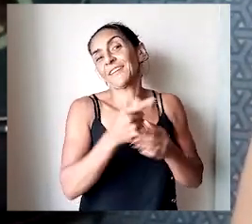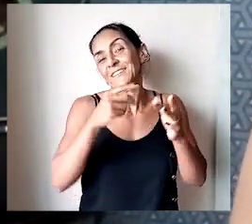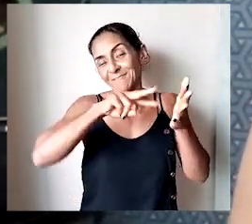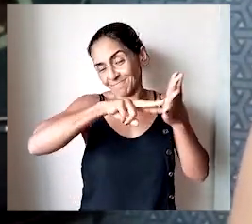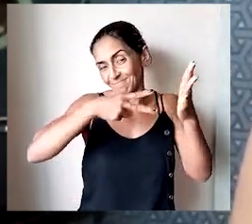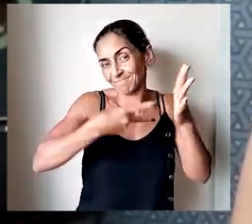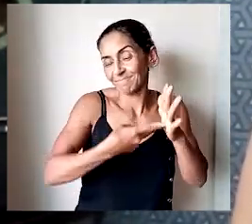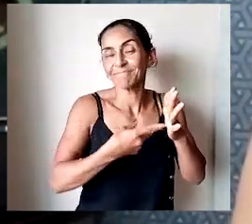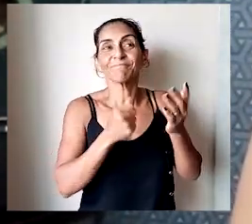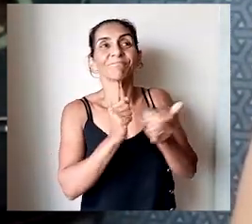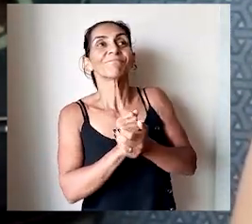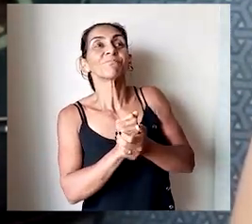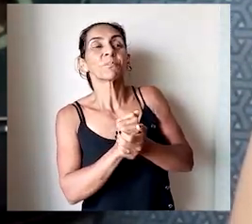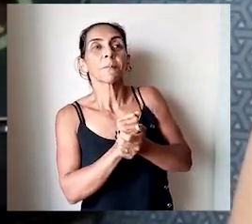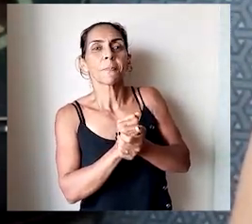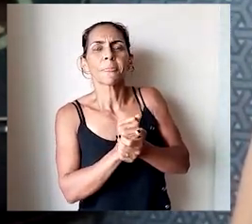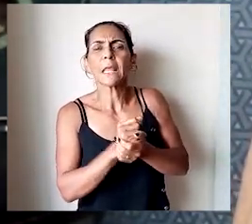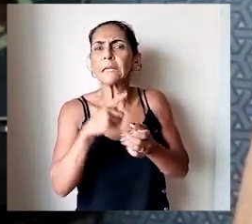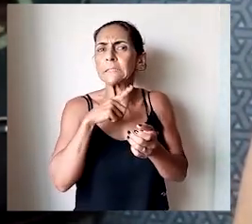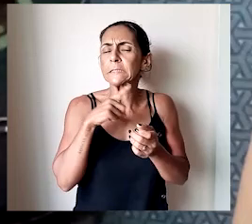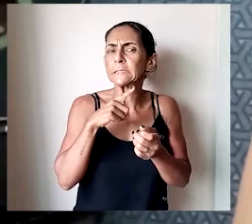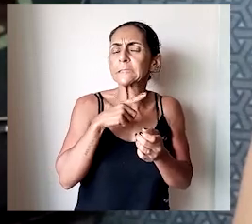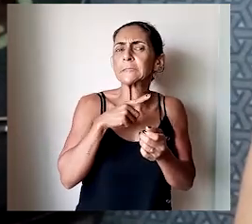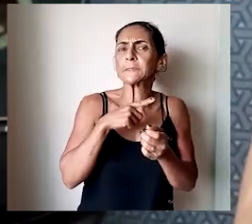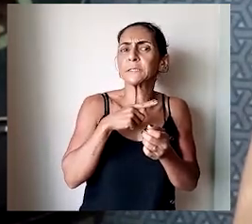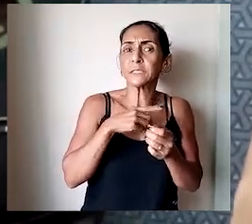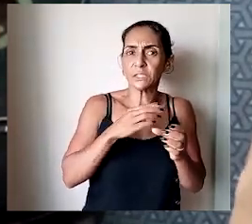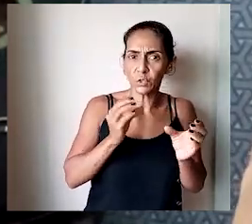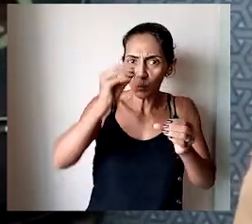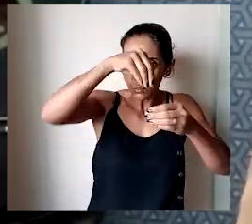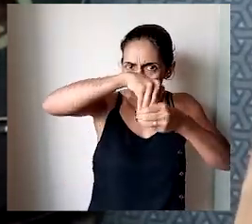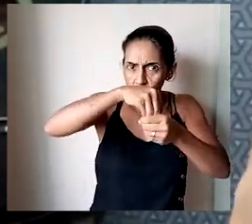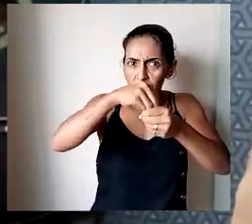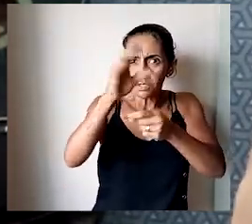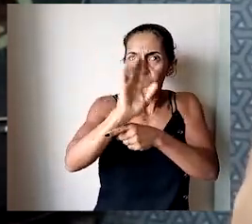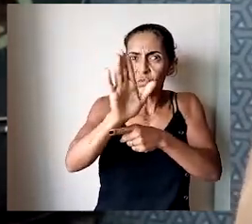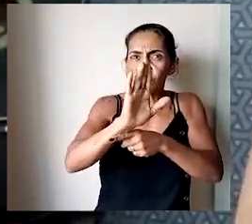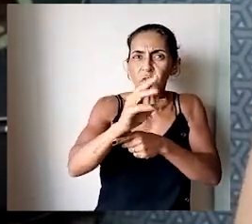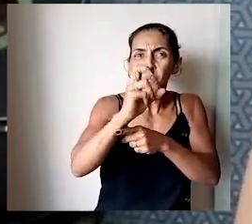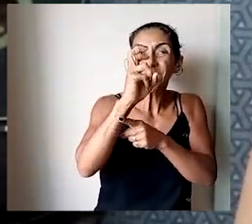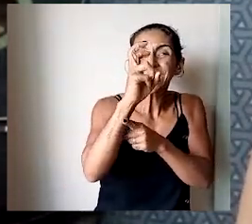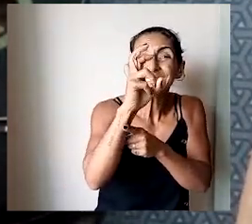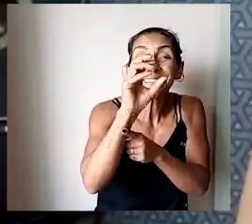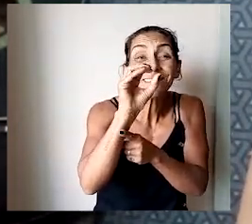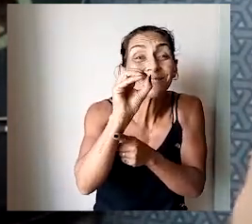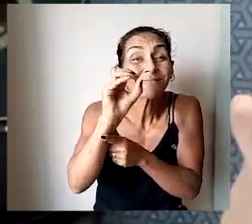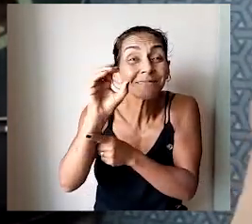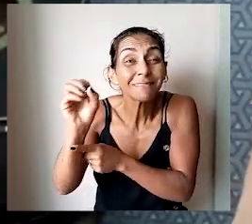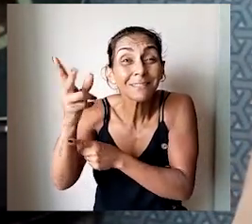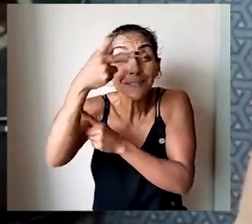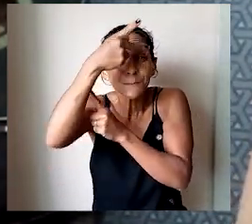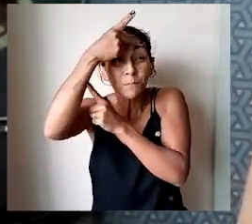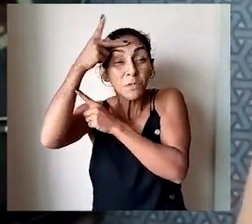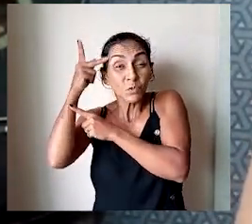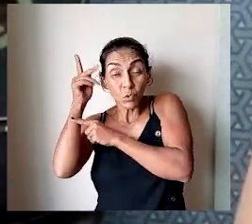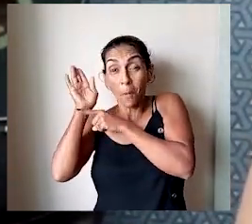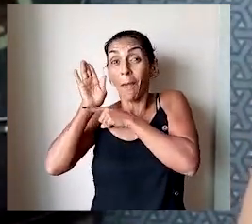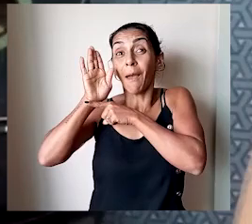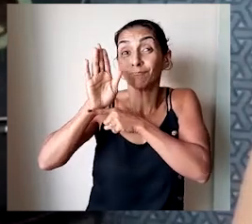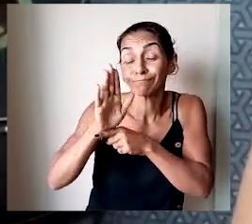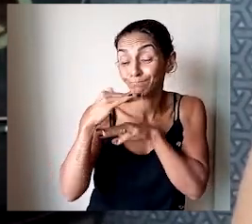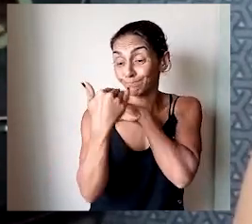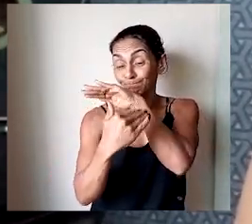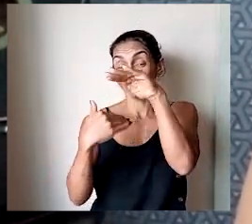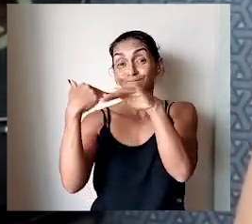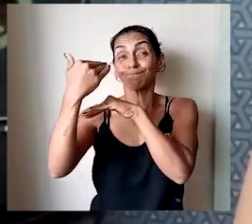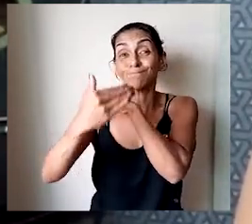filme. Por exemplo, foram necessárias 500 pessoas para produzir esse filme. É muita gente. Isso porque